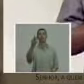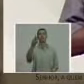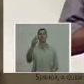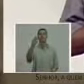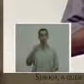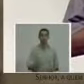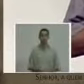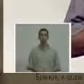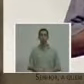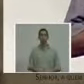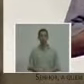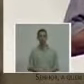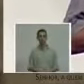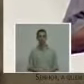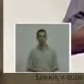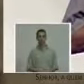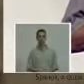a andorinha